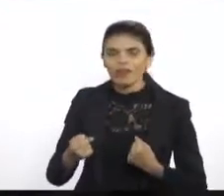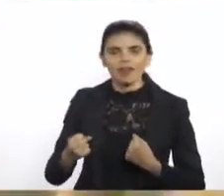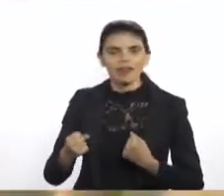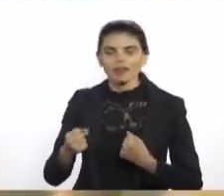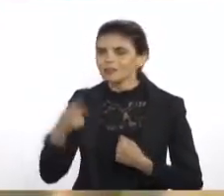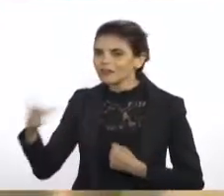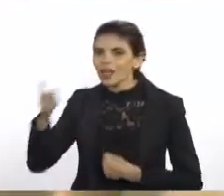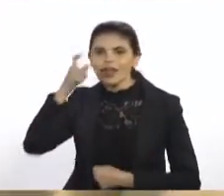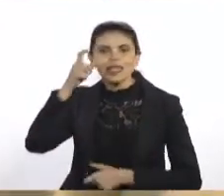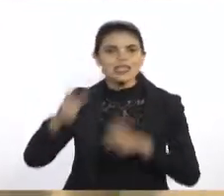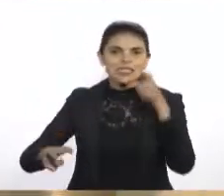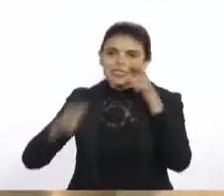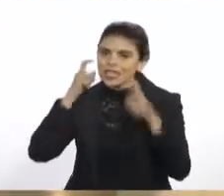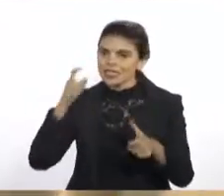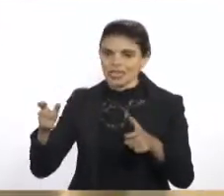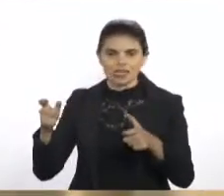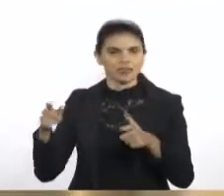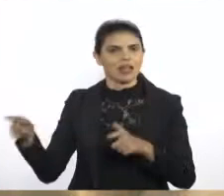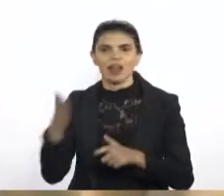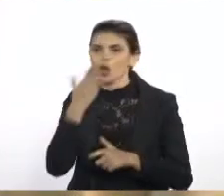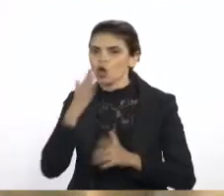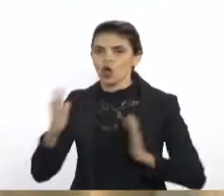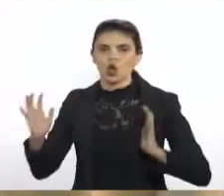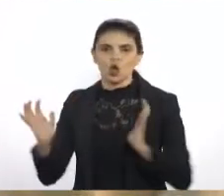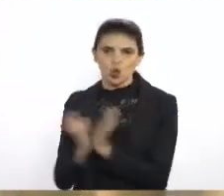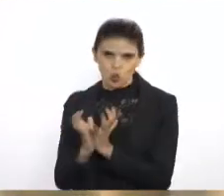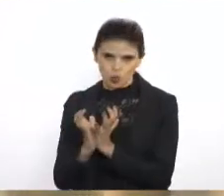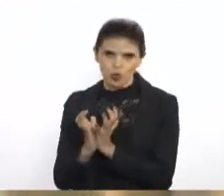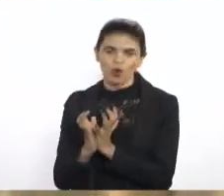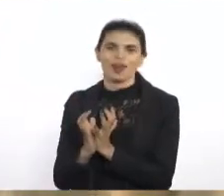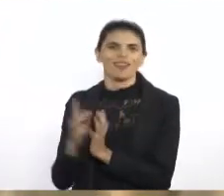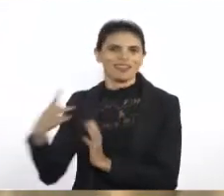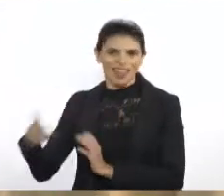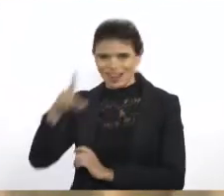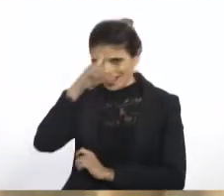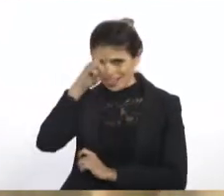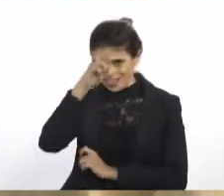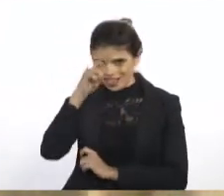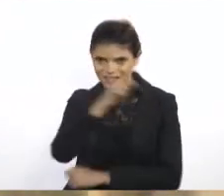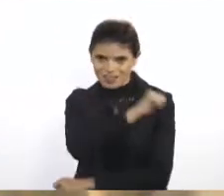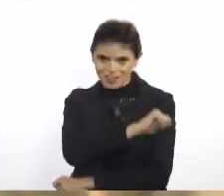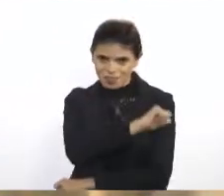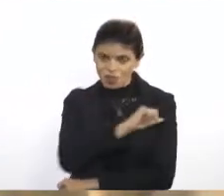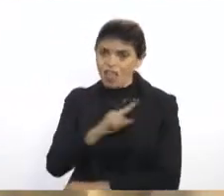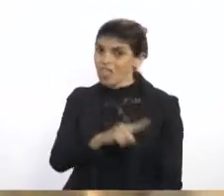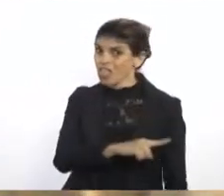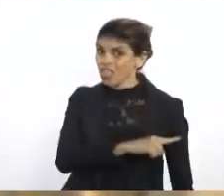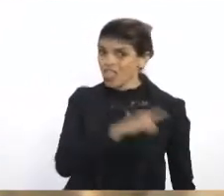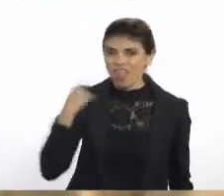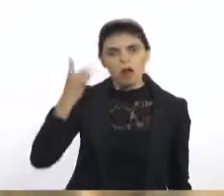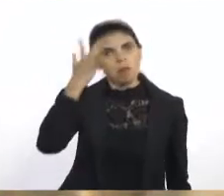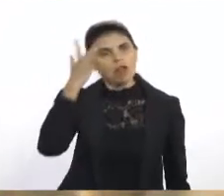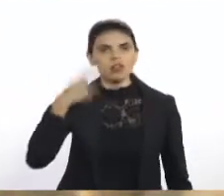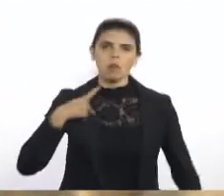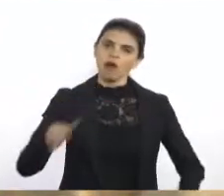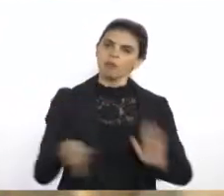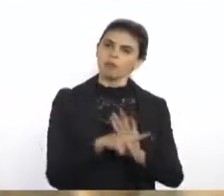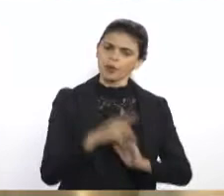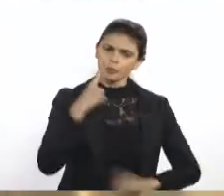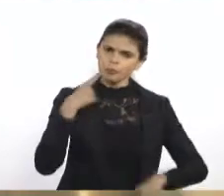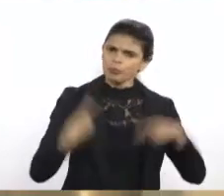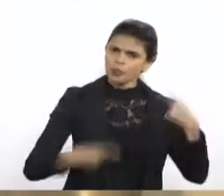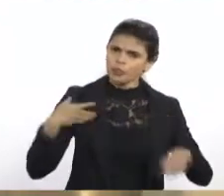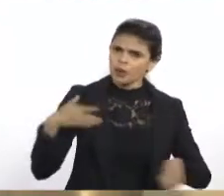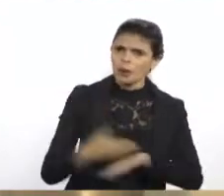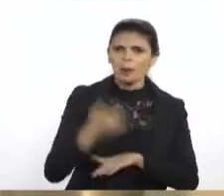categoria. Isso é totalmente legítimo dentro da nossa democracia. Na minha opinião, errada é aquela pessoa que acha que não tem que participar da política